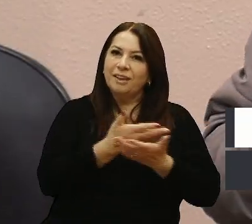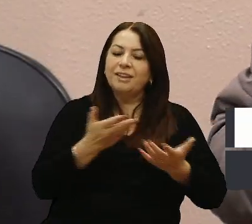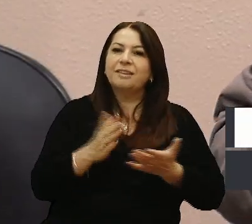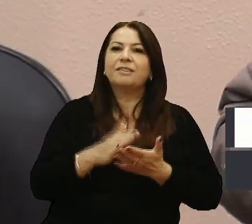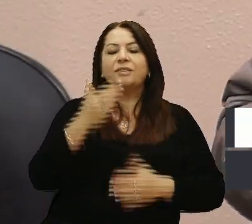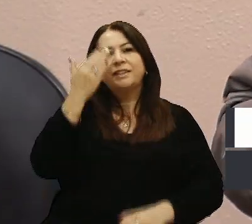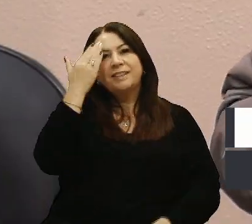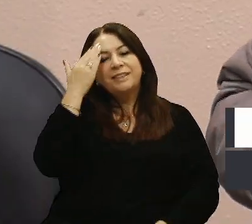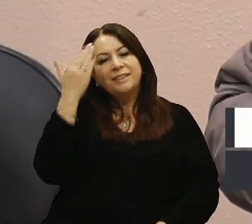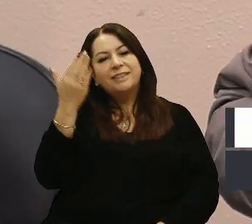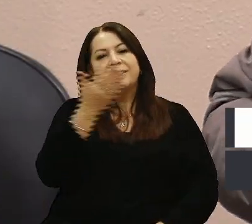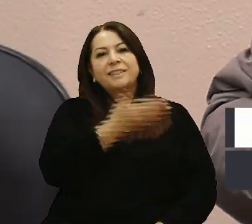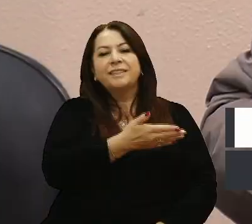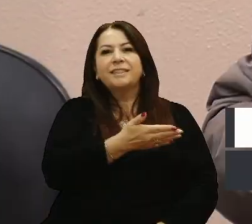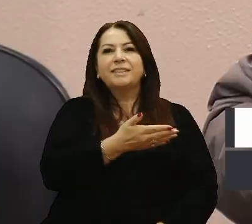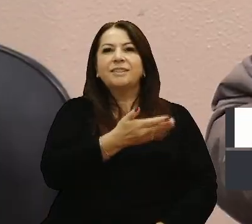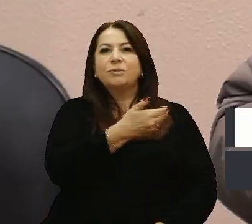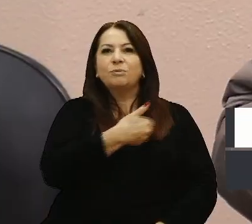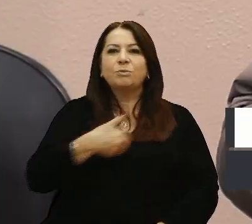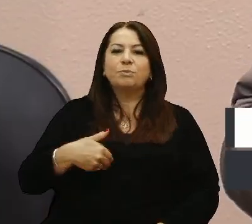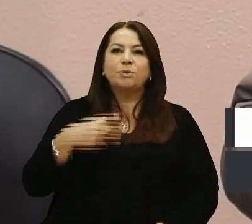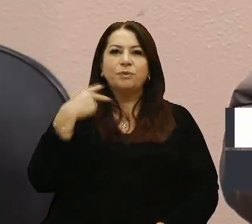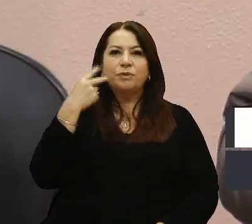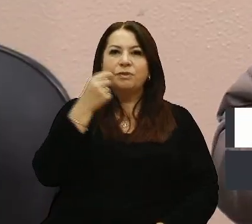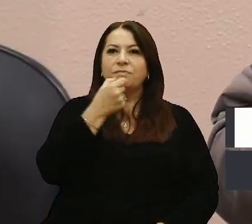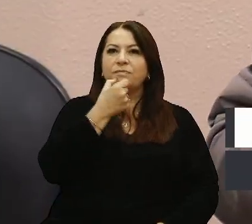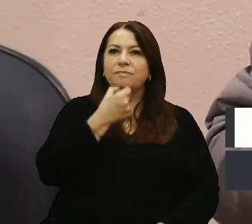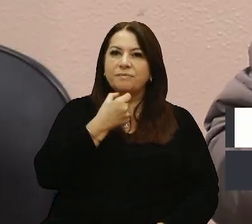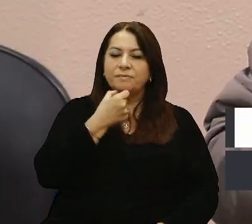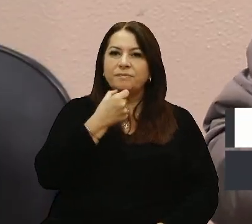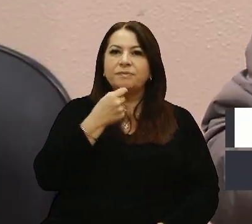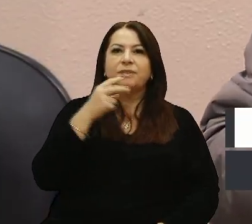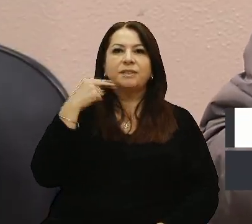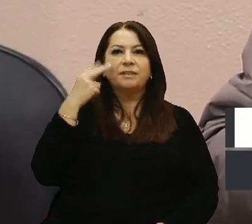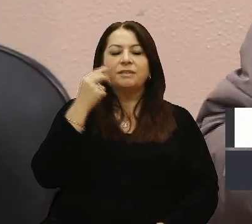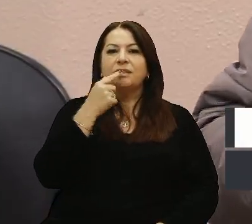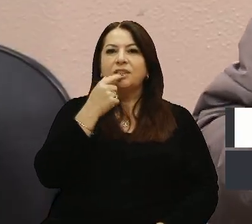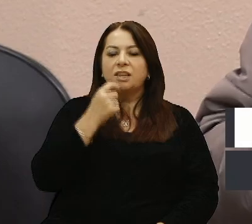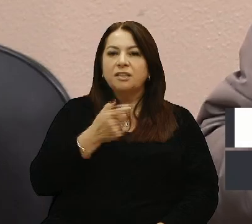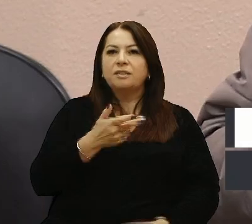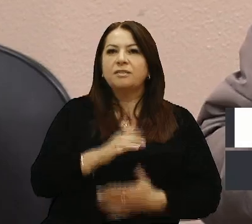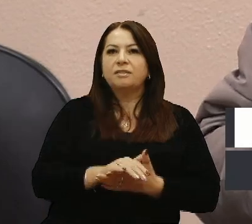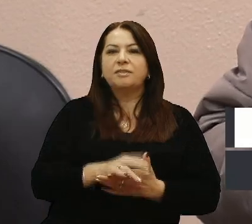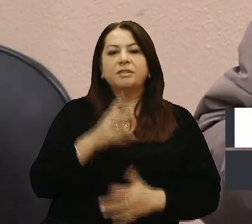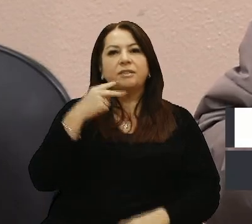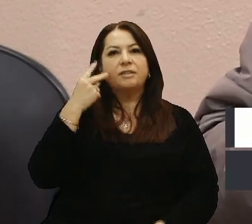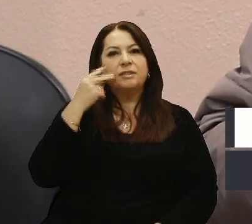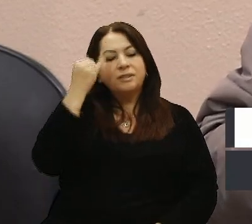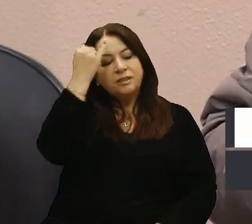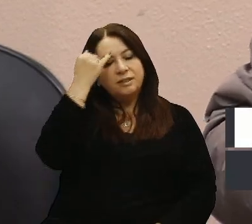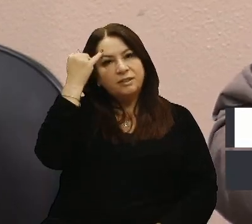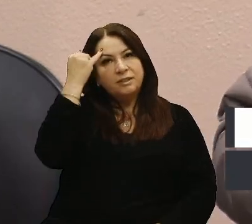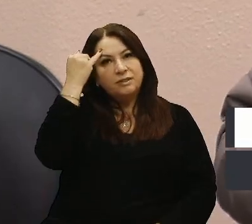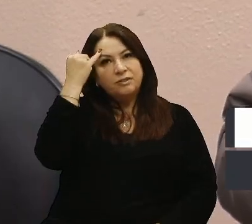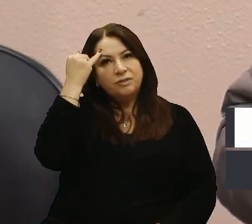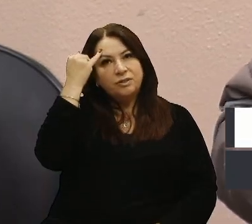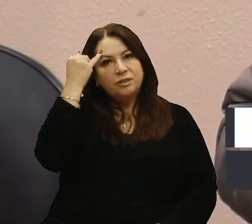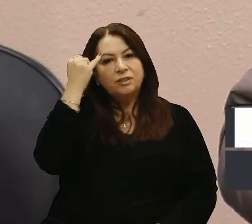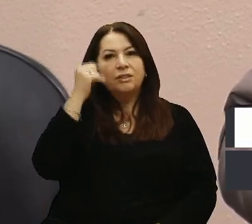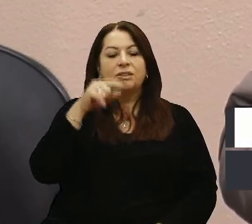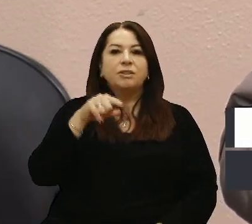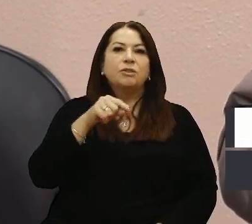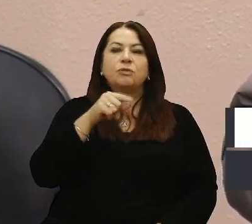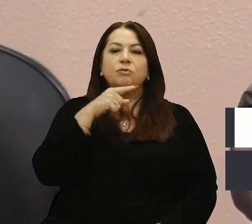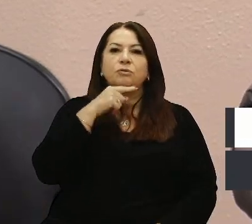um agradecimento público ao vereador Cristiano Becker, à vereadora Roselane Frigieri, ao vereador Zé D'Ambrosio, ao vereador João Ex,